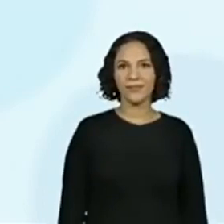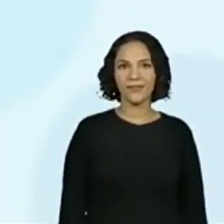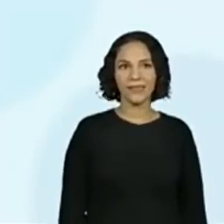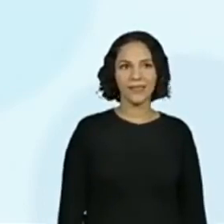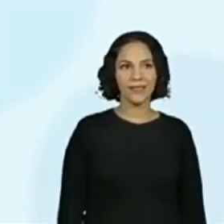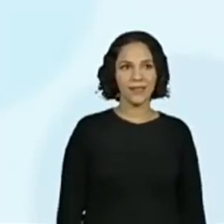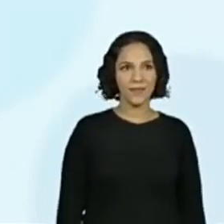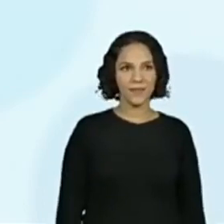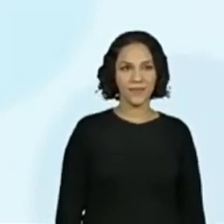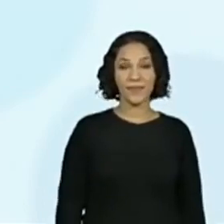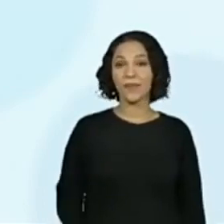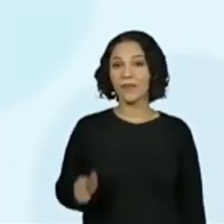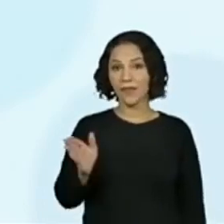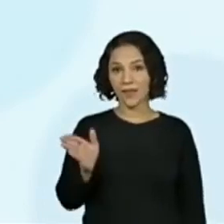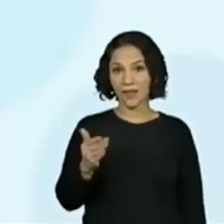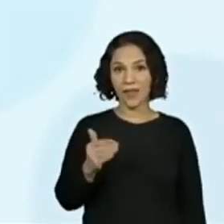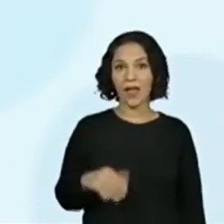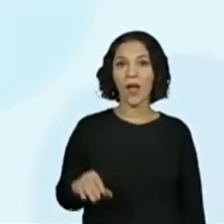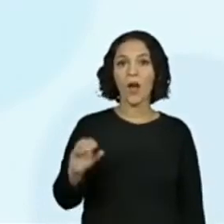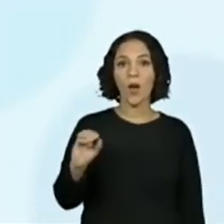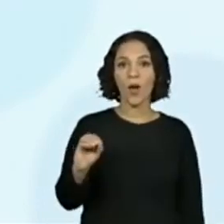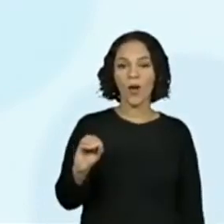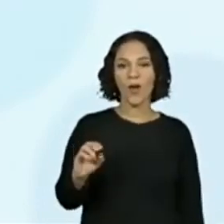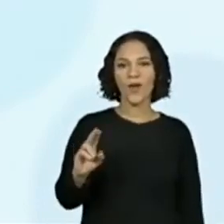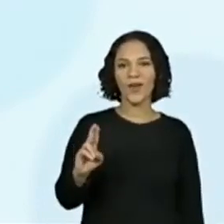Outra. Outra.